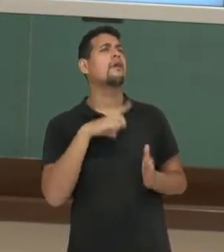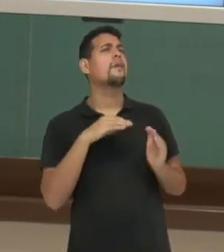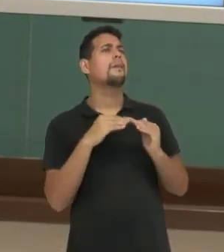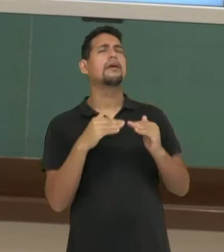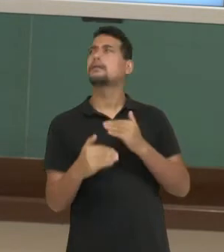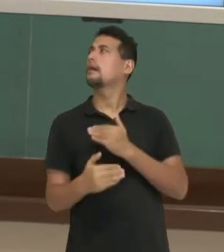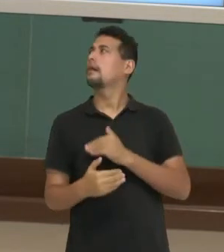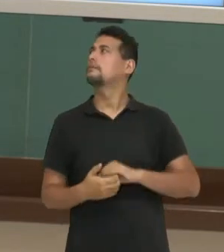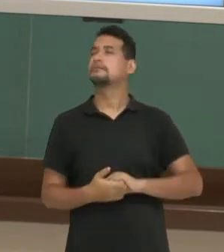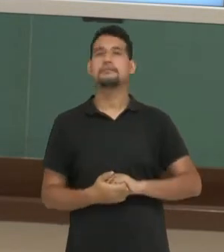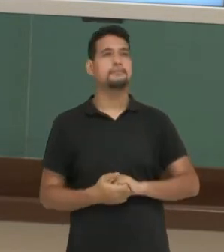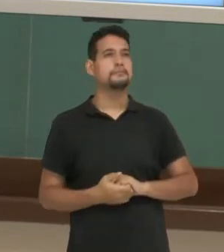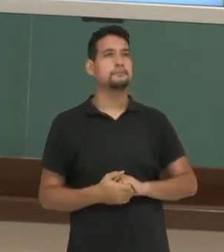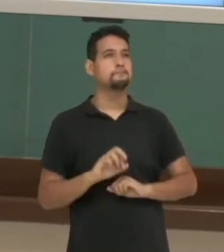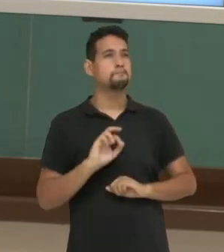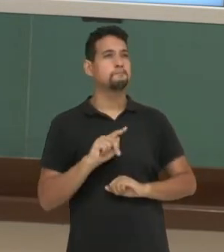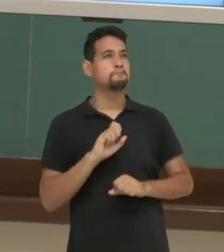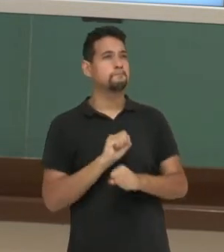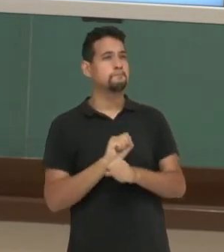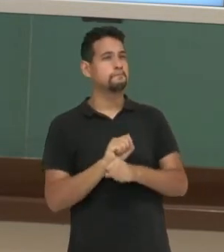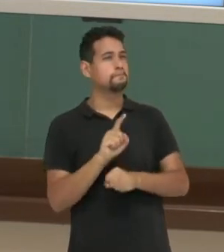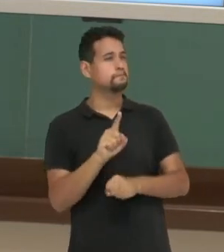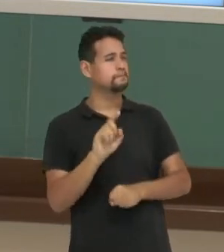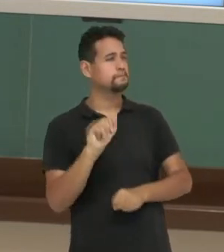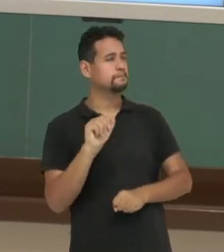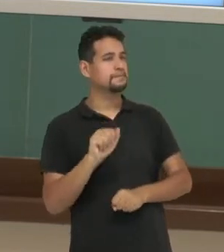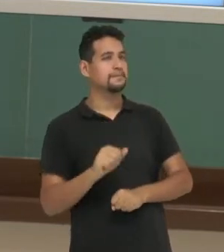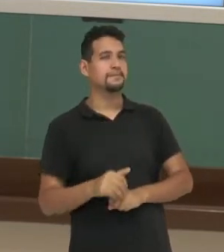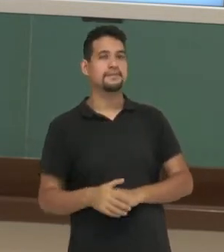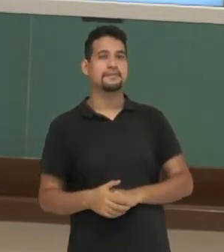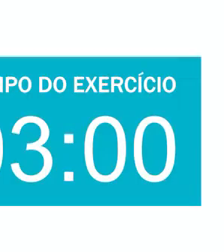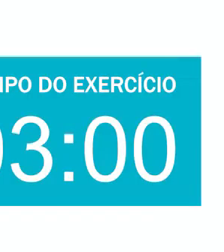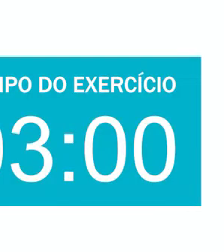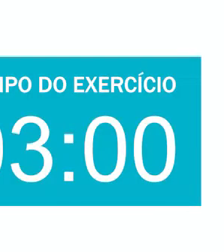ali? Bueno, espero vocês, até daqui a pouco.